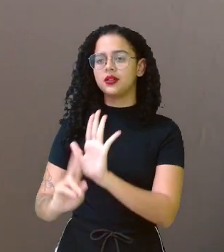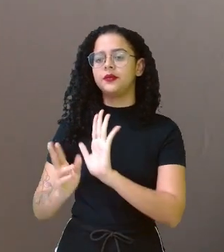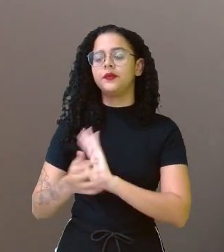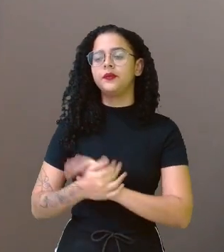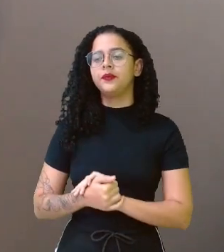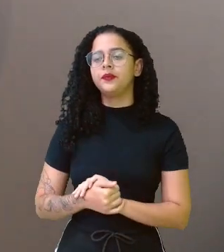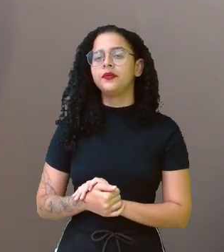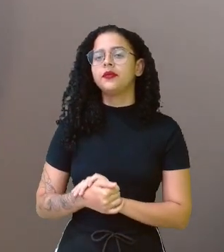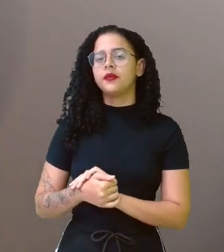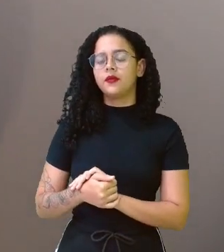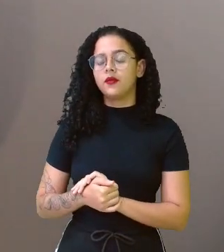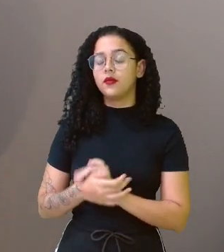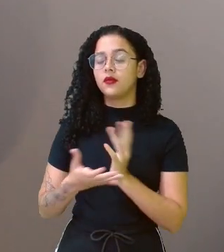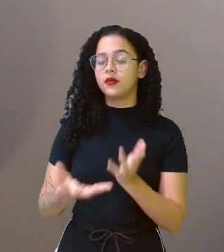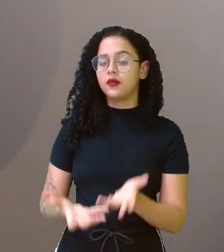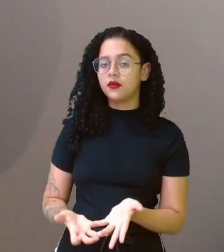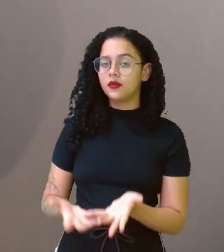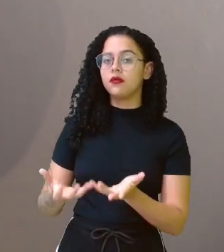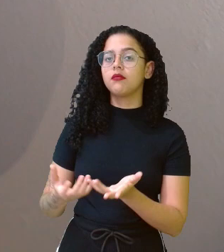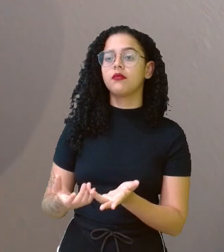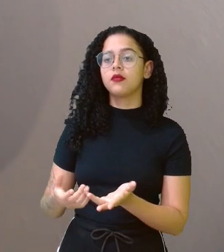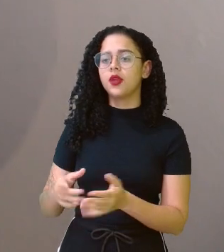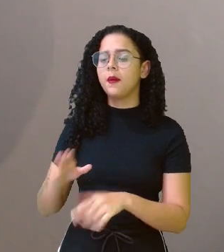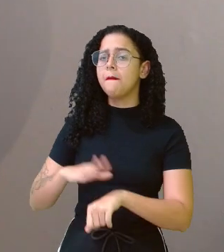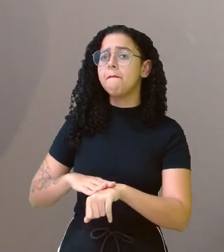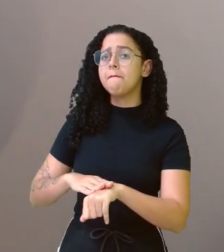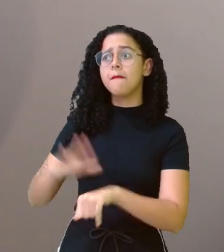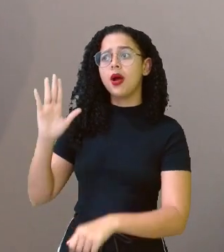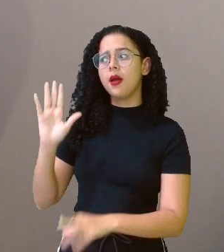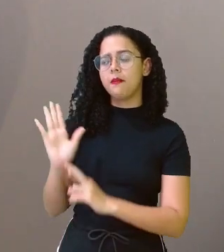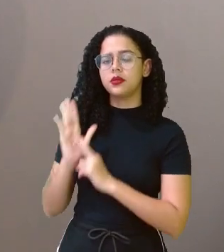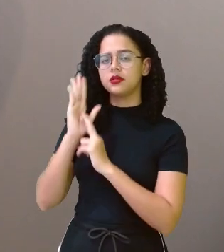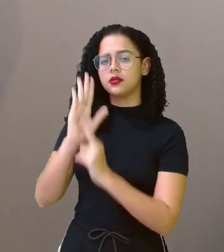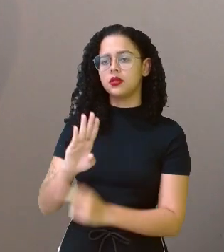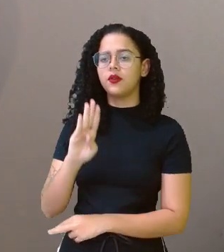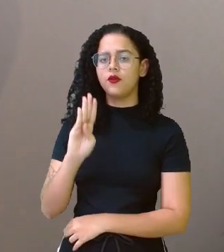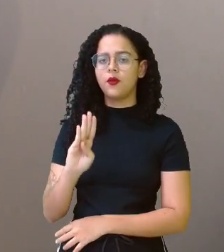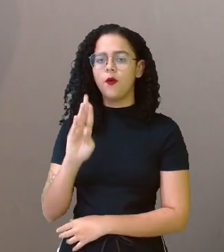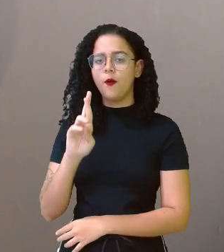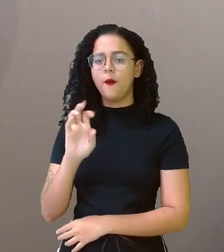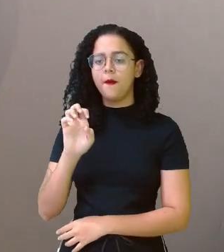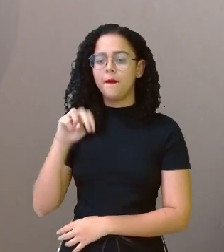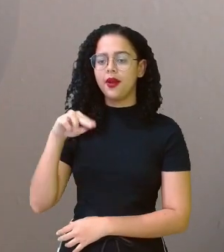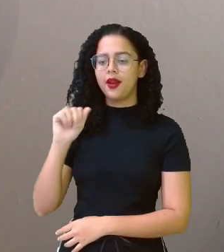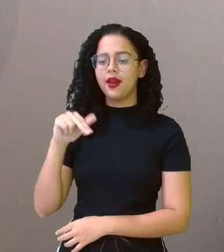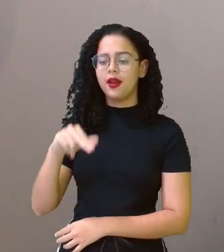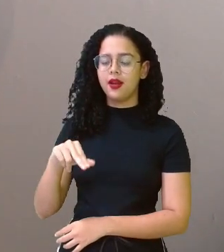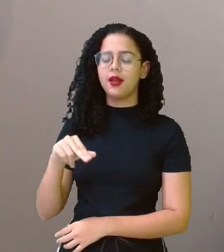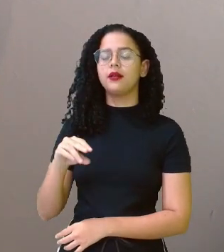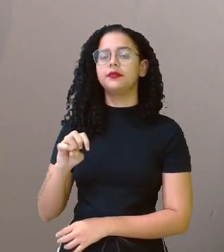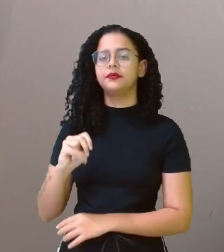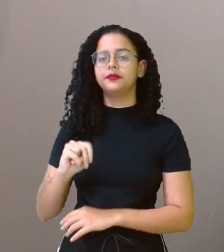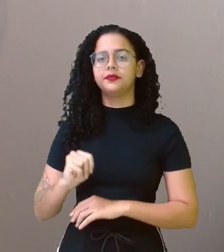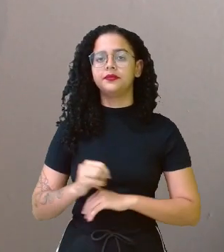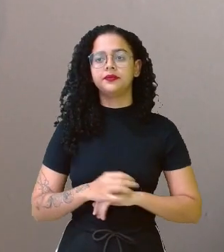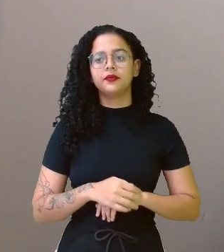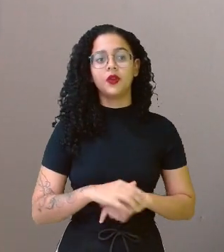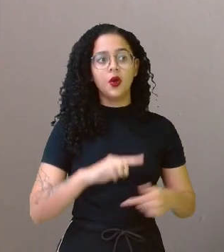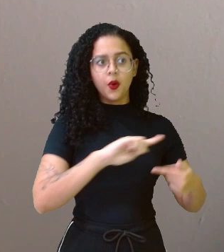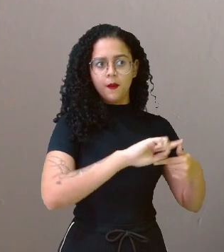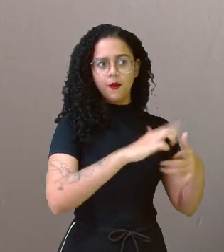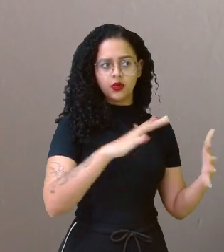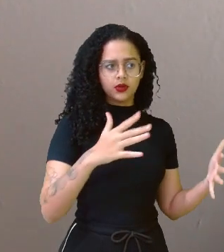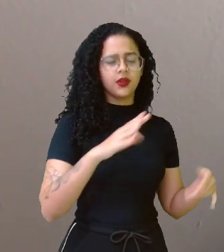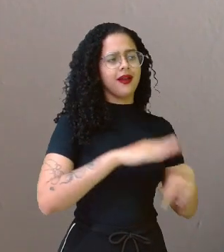produção artística. Ele é um dos mais representativos. É dos mais né, representativos, sim. Né, com a sua